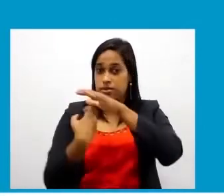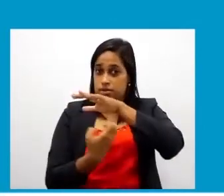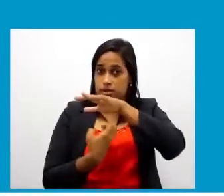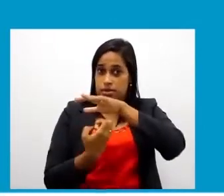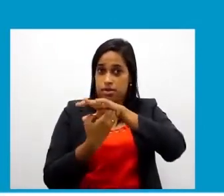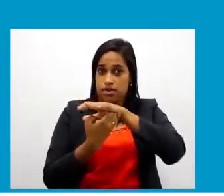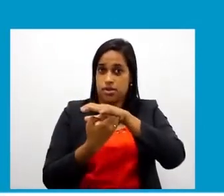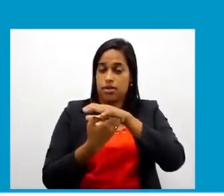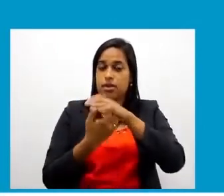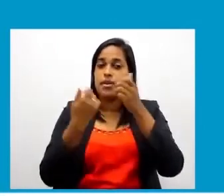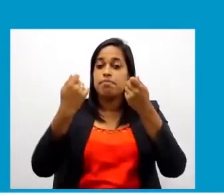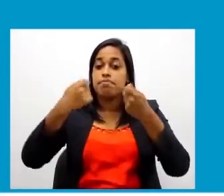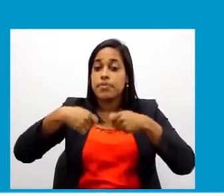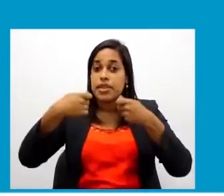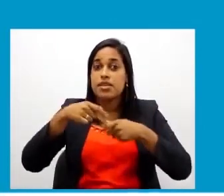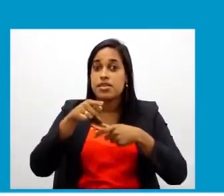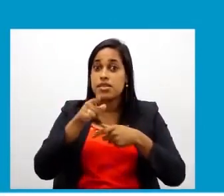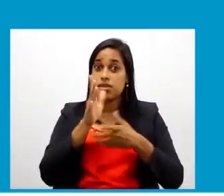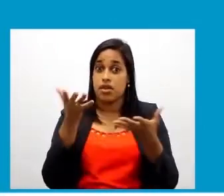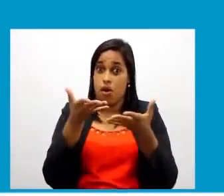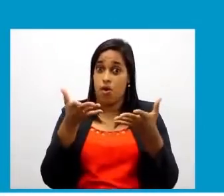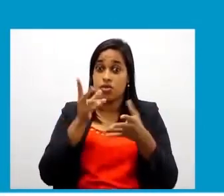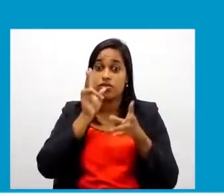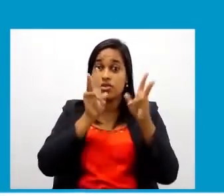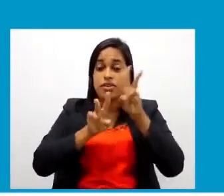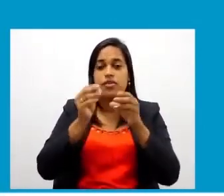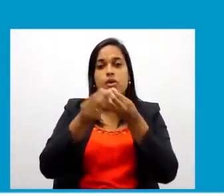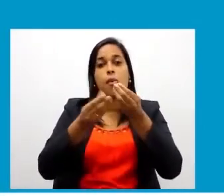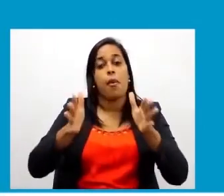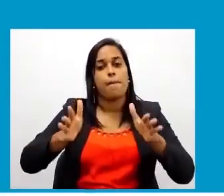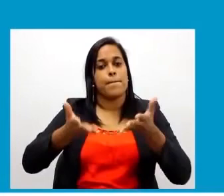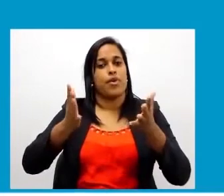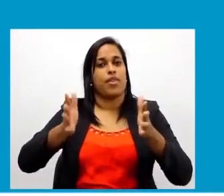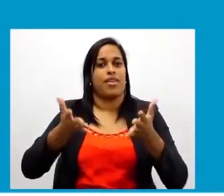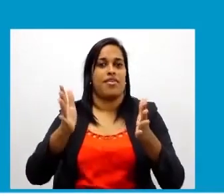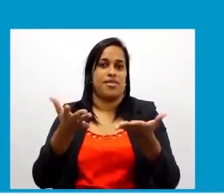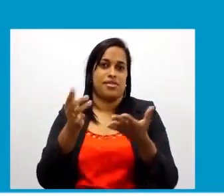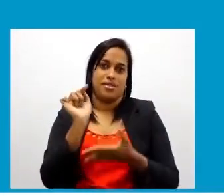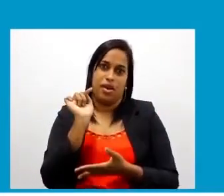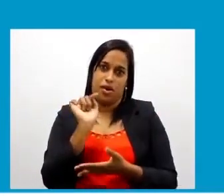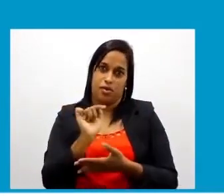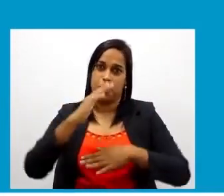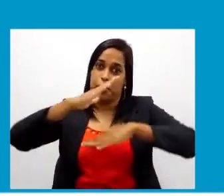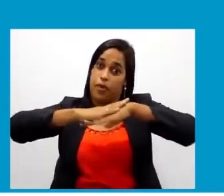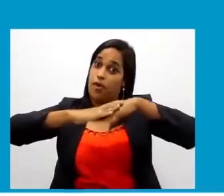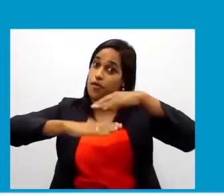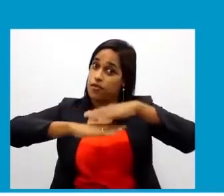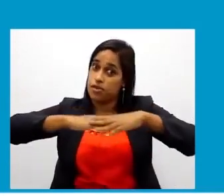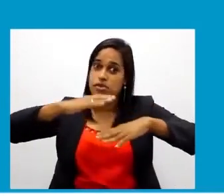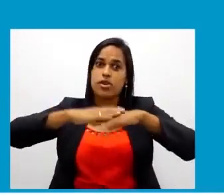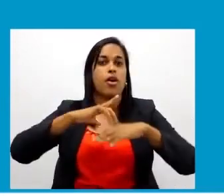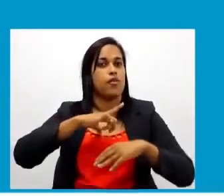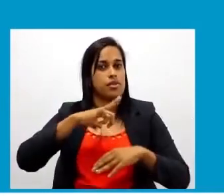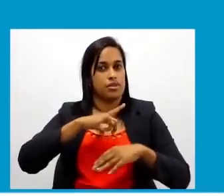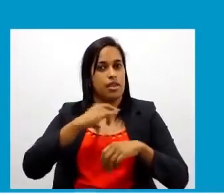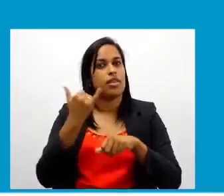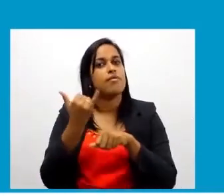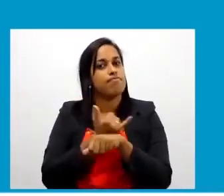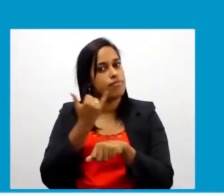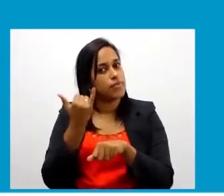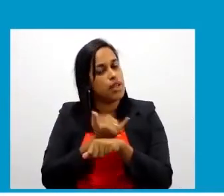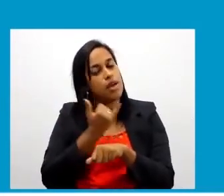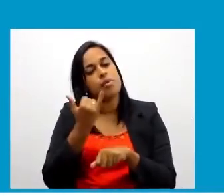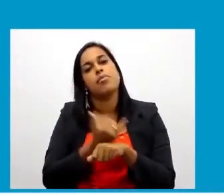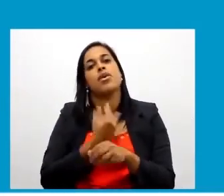ela tem que ser encarada como um fator de motivação dos indivíduos. Ela pode ser utilizada e você tem ferramentas para